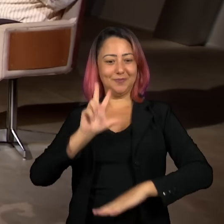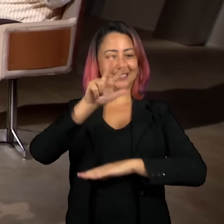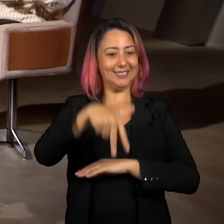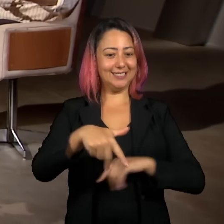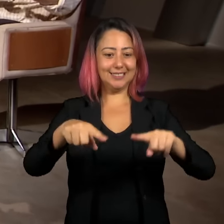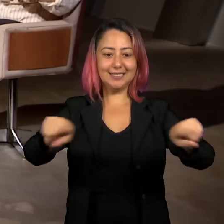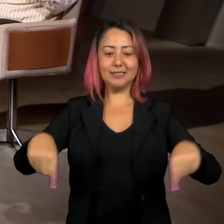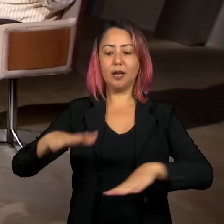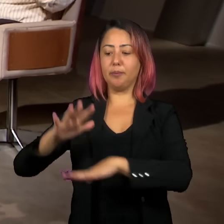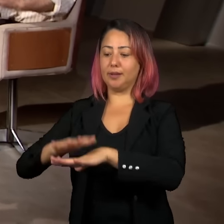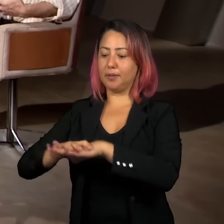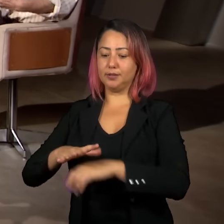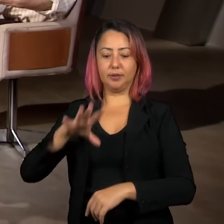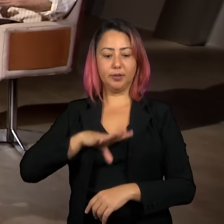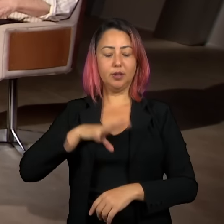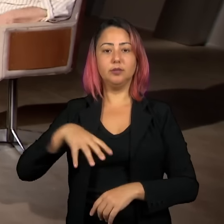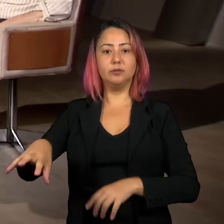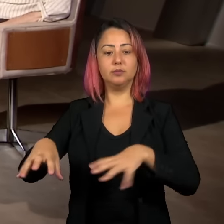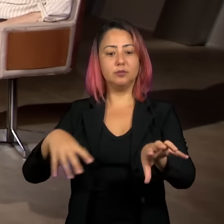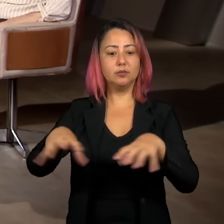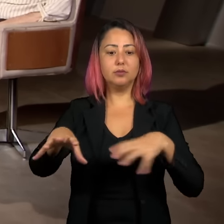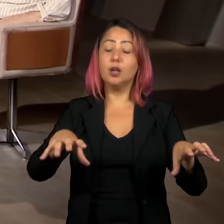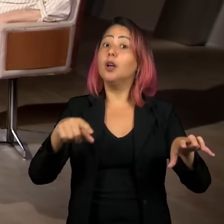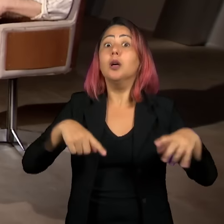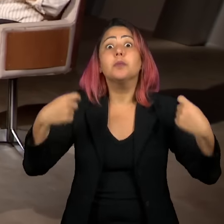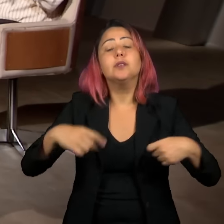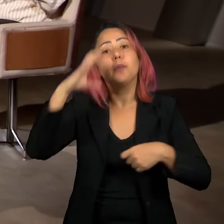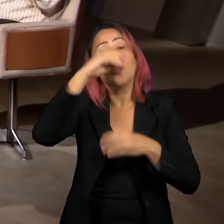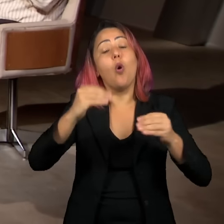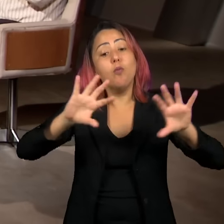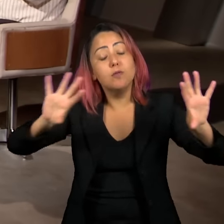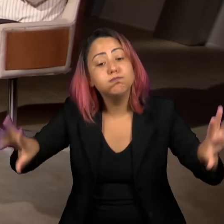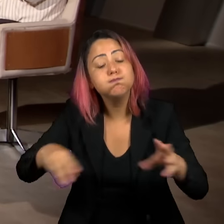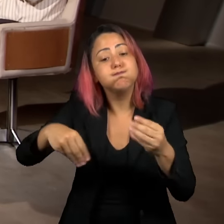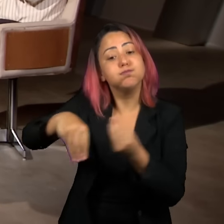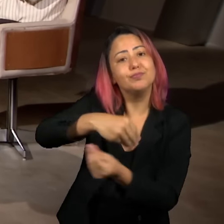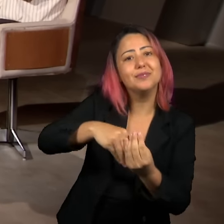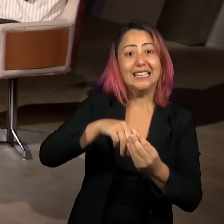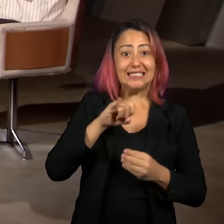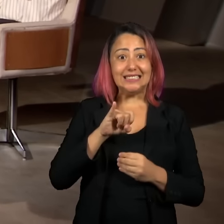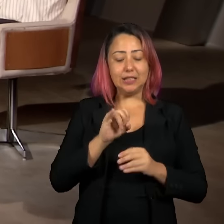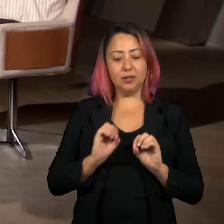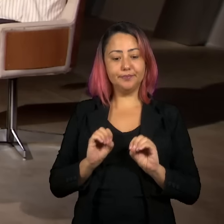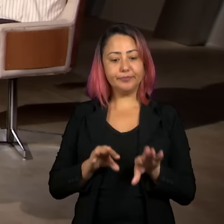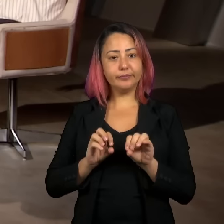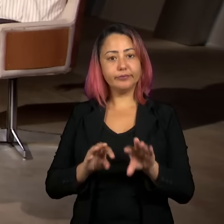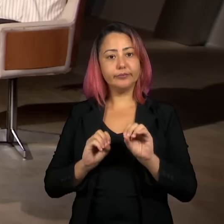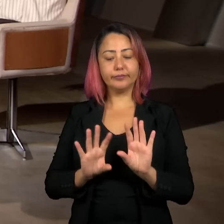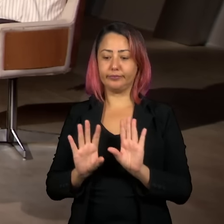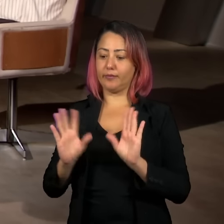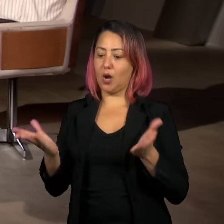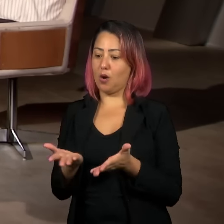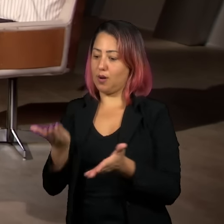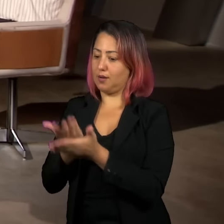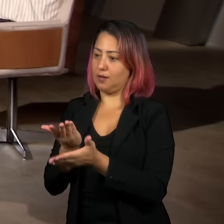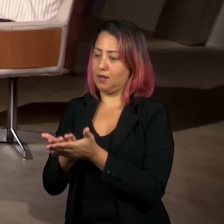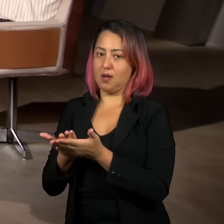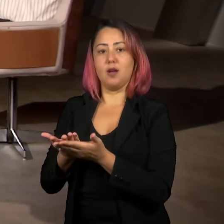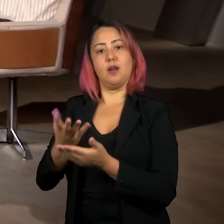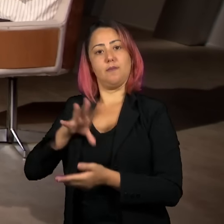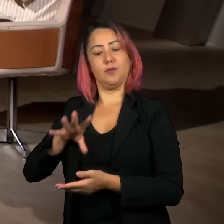matemática etc nós estamos começar a integrar a tecnologia se você forma Tudo caixinha o cara vai trabalhar caixinha e vai